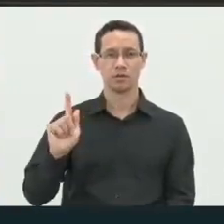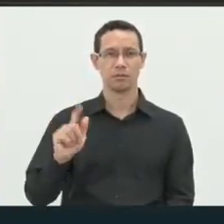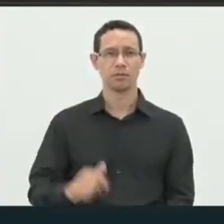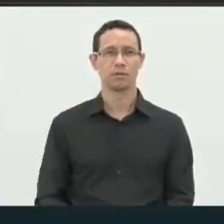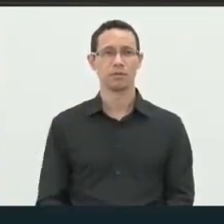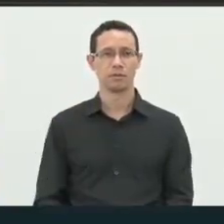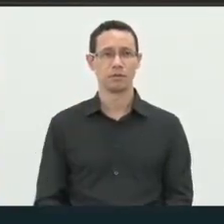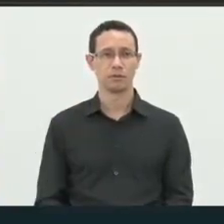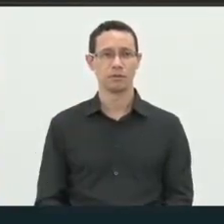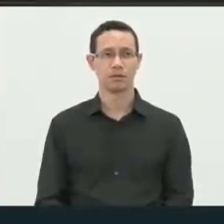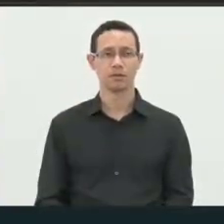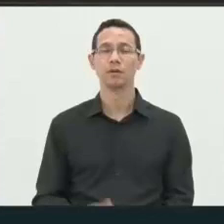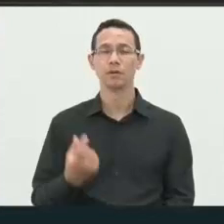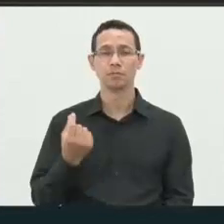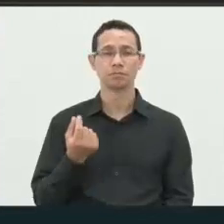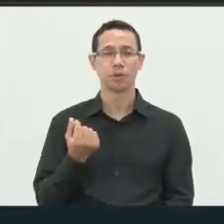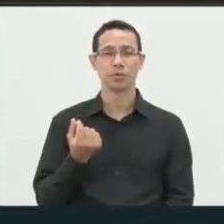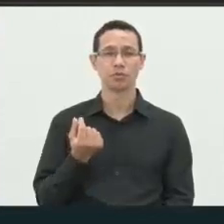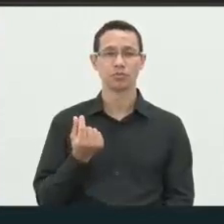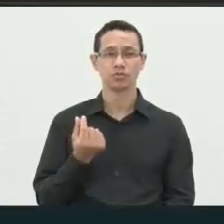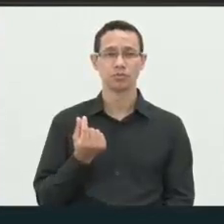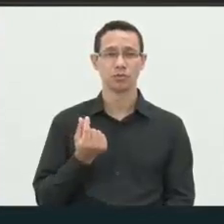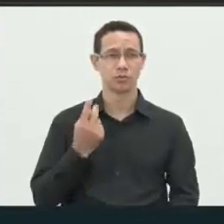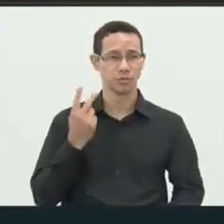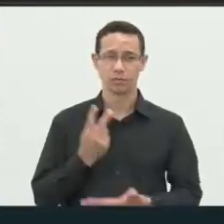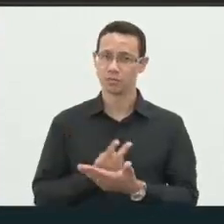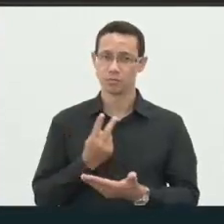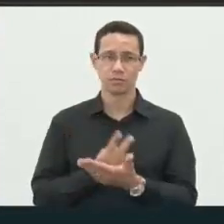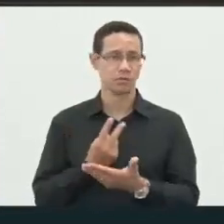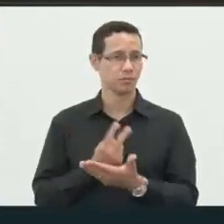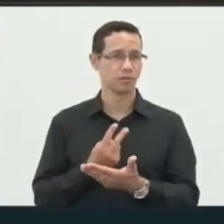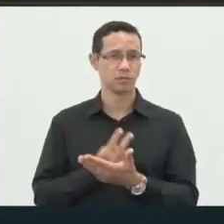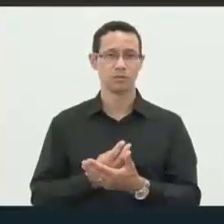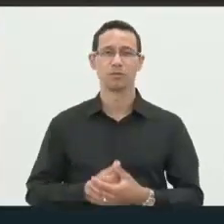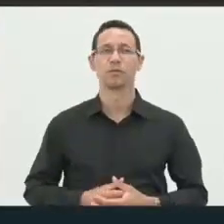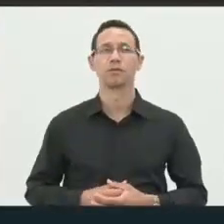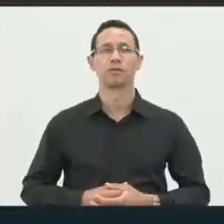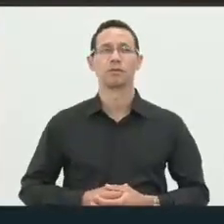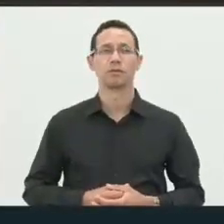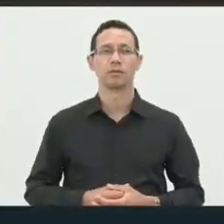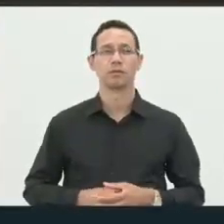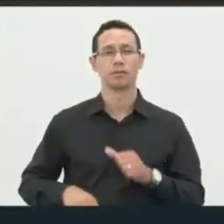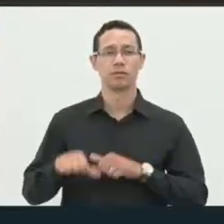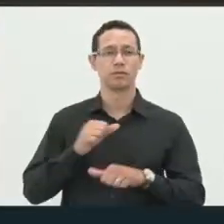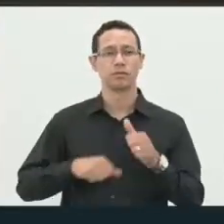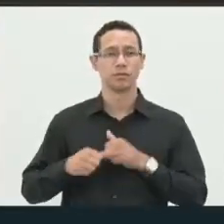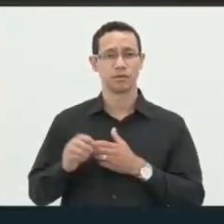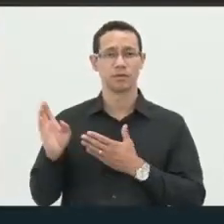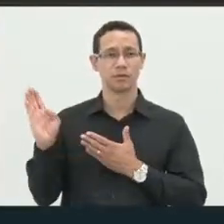e o preço continua o mesmo esse aqui